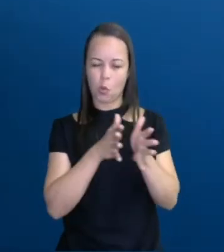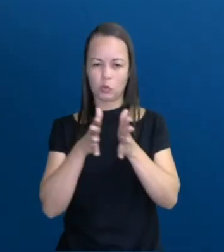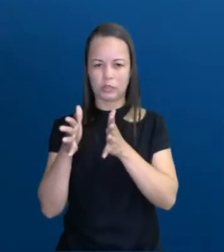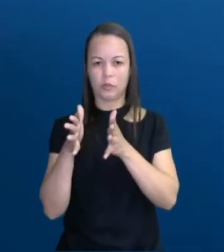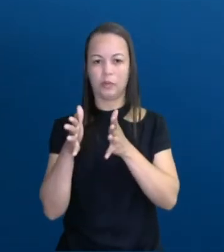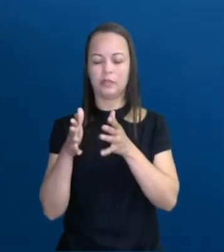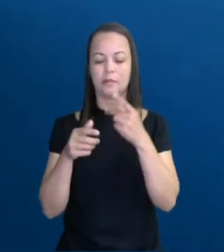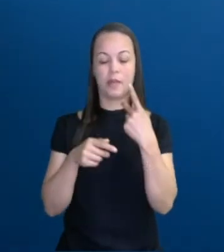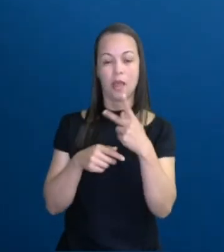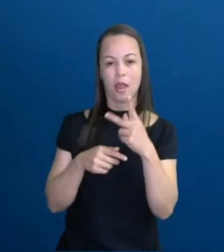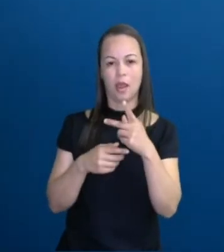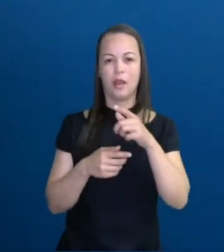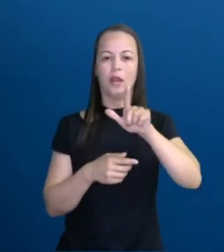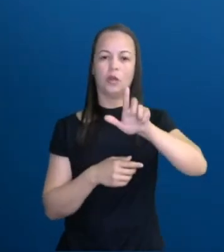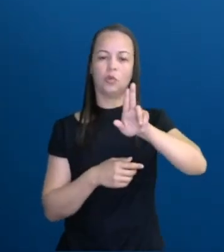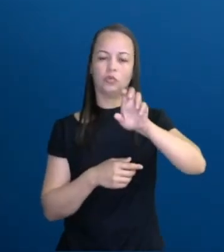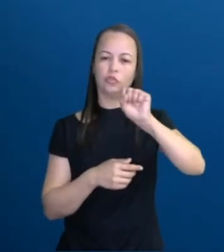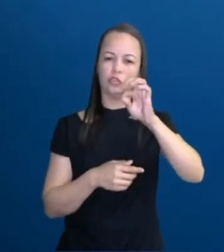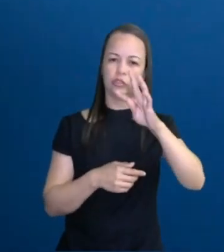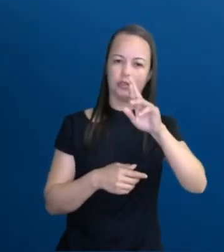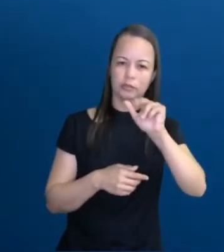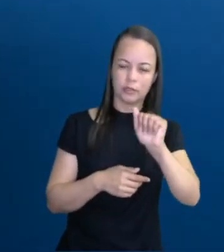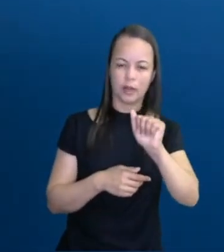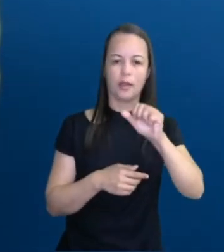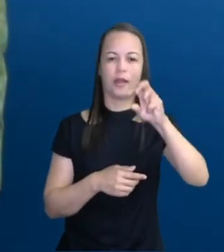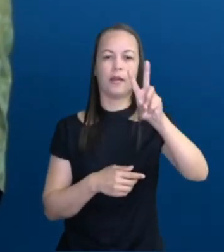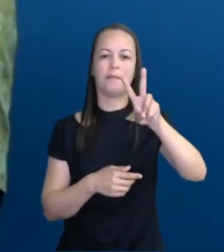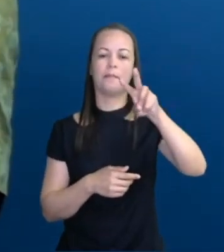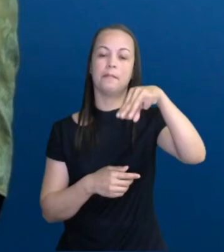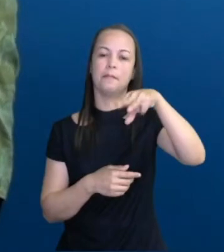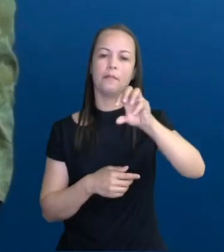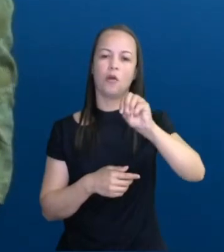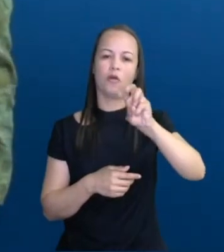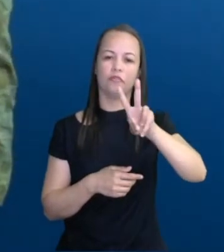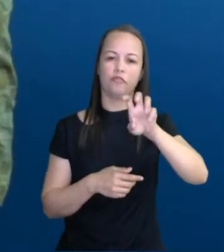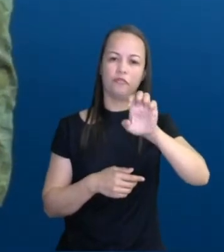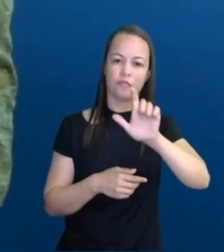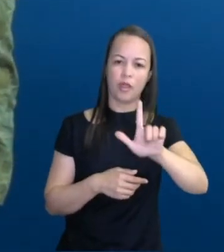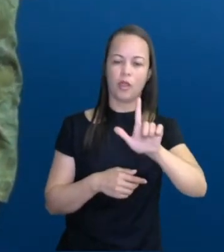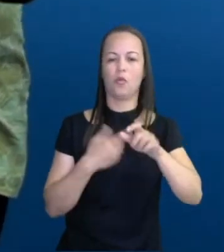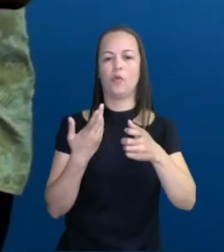Consequentemente, essa palavra lustramóvel é um objeto direto.